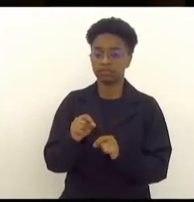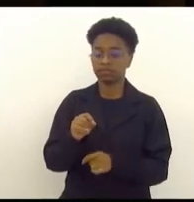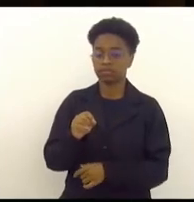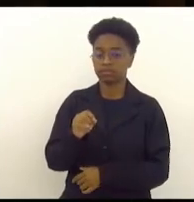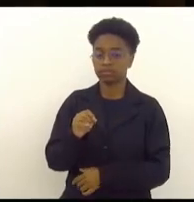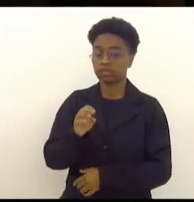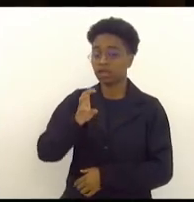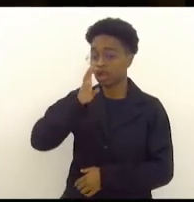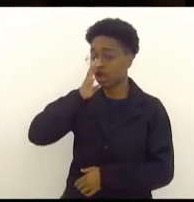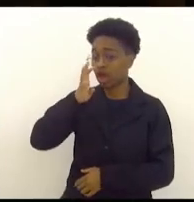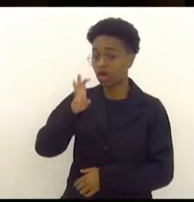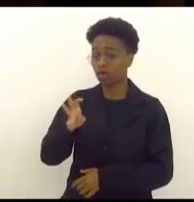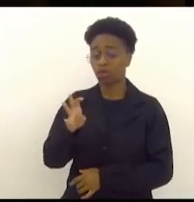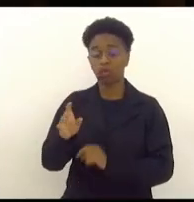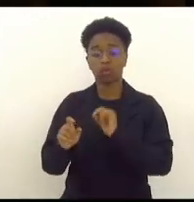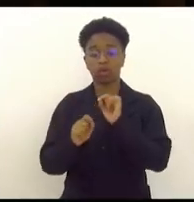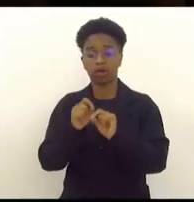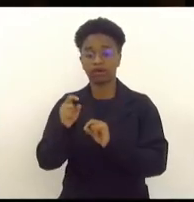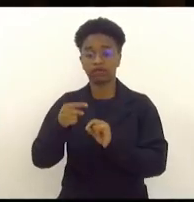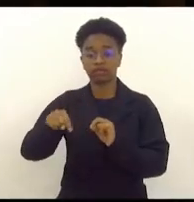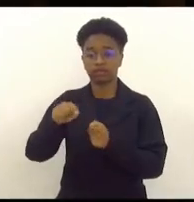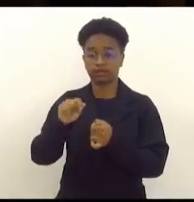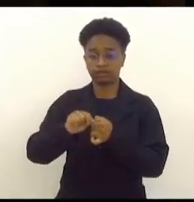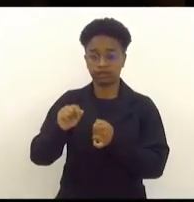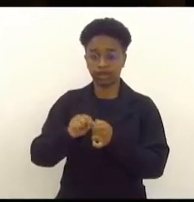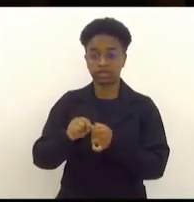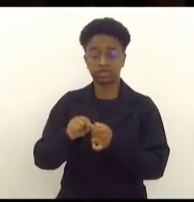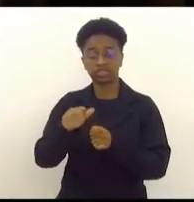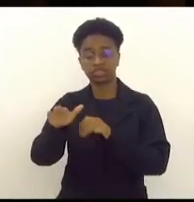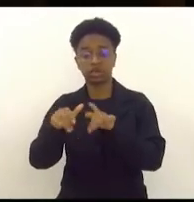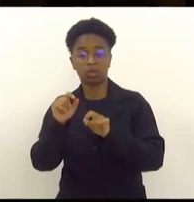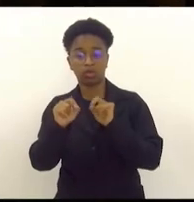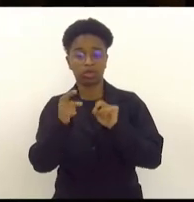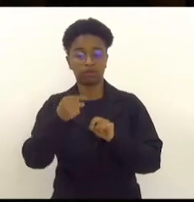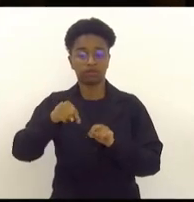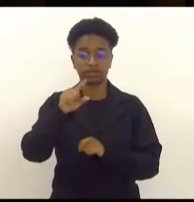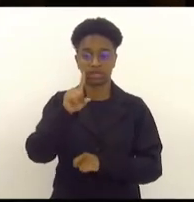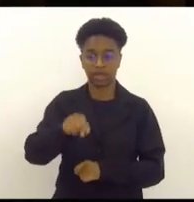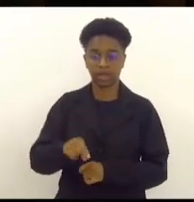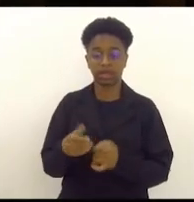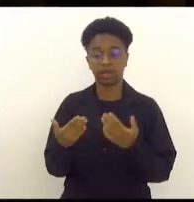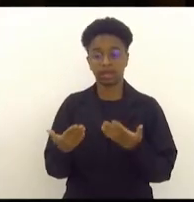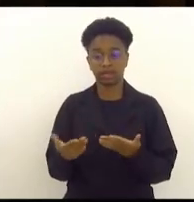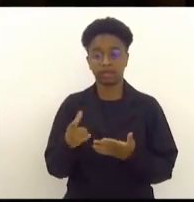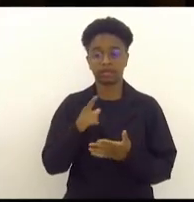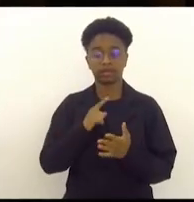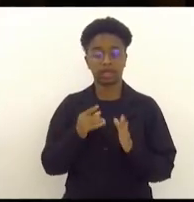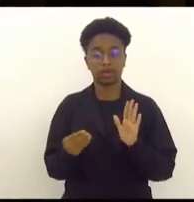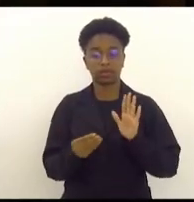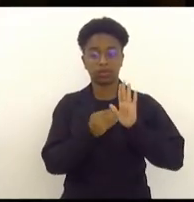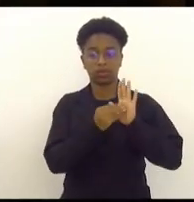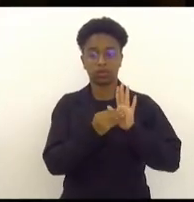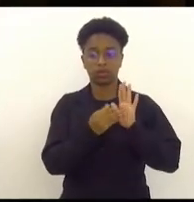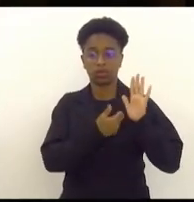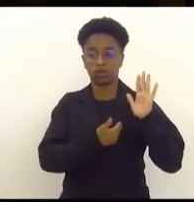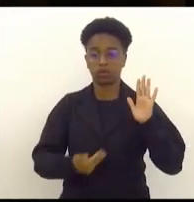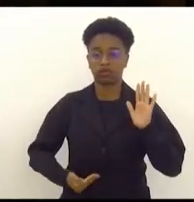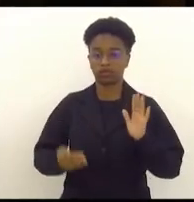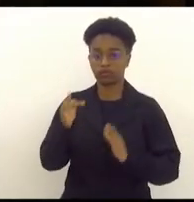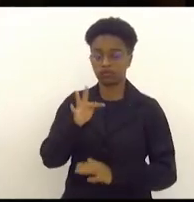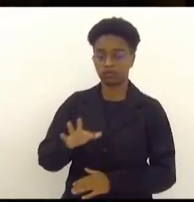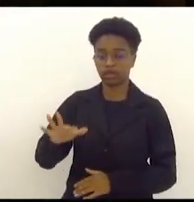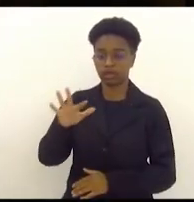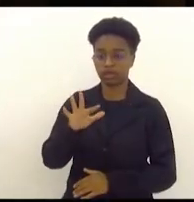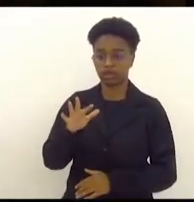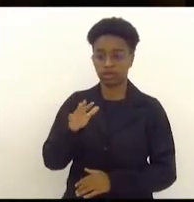é e chama a cursos que você faz e Chamas do que você é aí tá aqui no governo federal governo